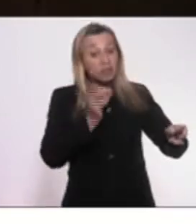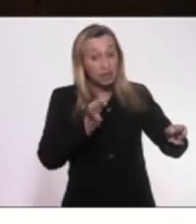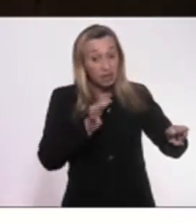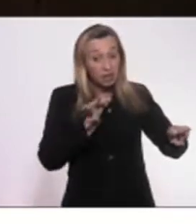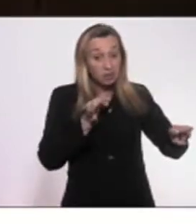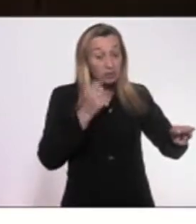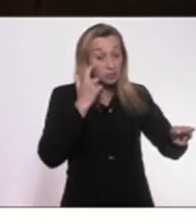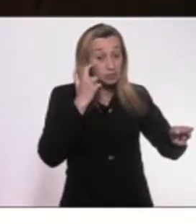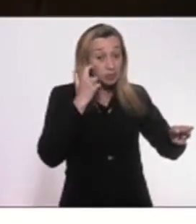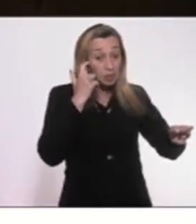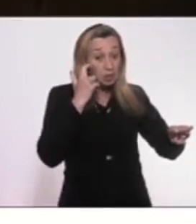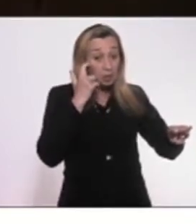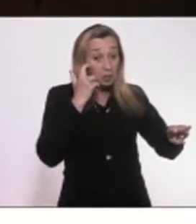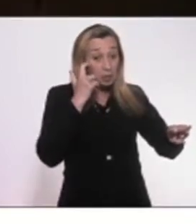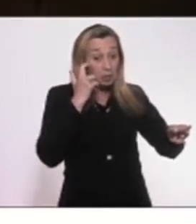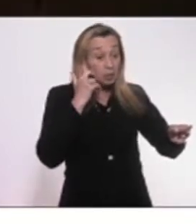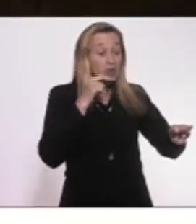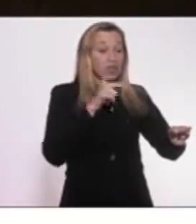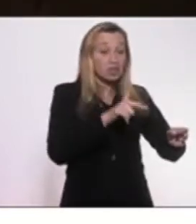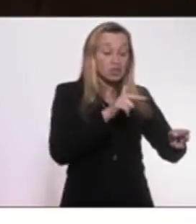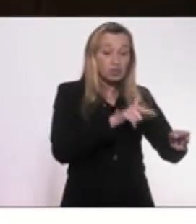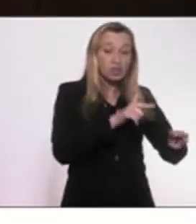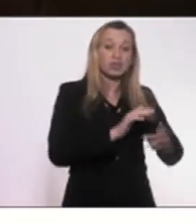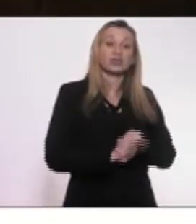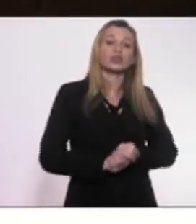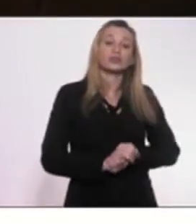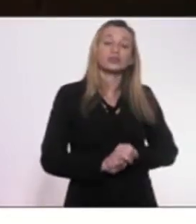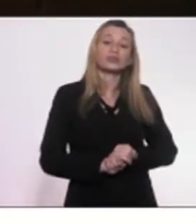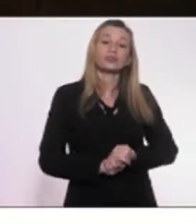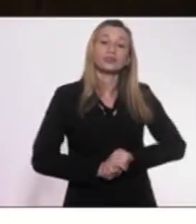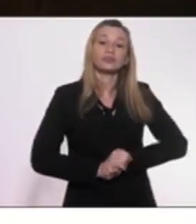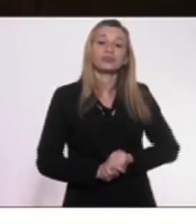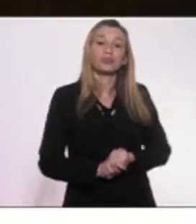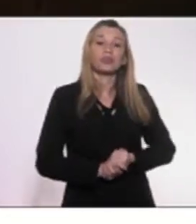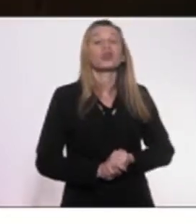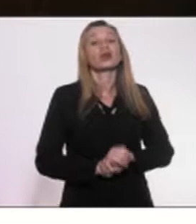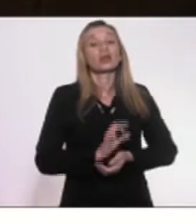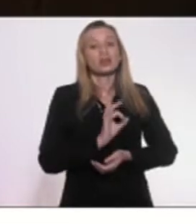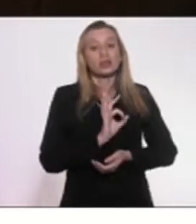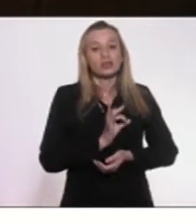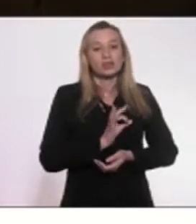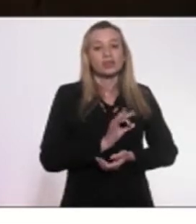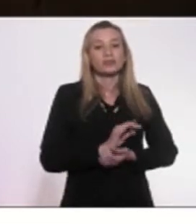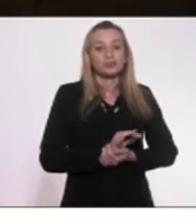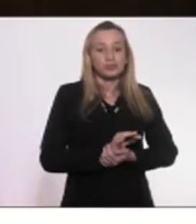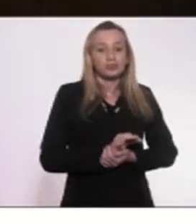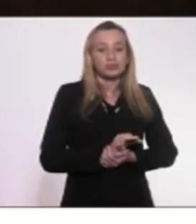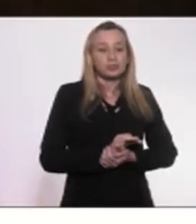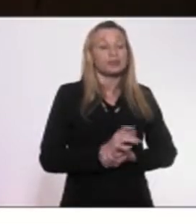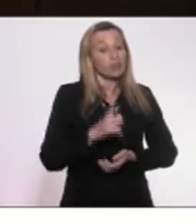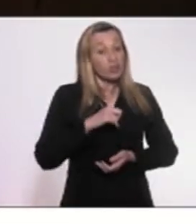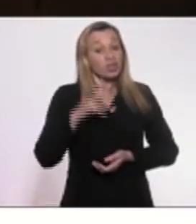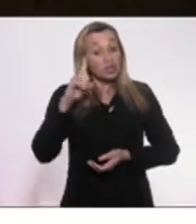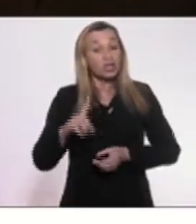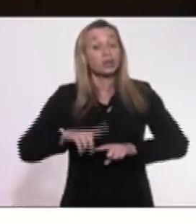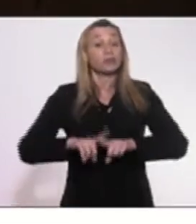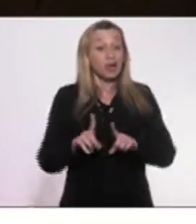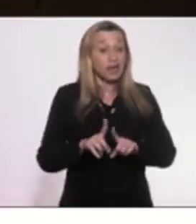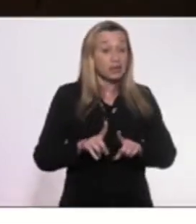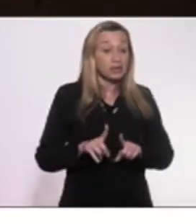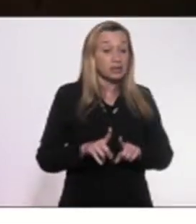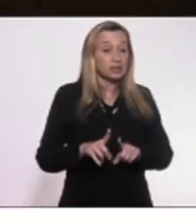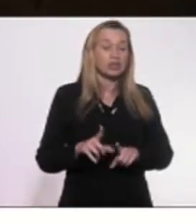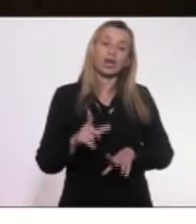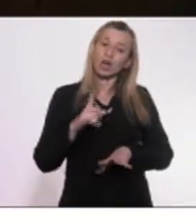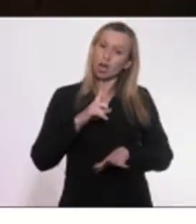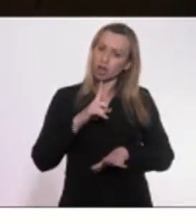evidentemente que eles estão à margem da sociedade. Evidentemente que também são sujeitos de direito. Porém, eu tenho